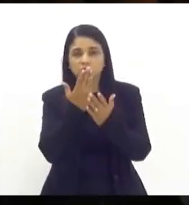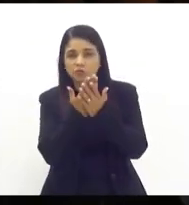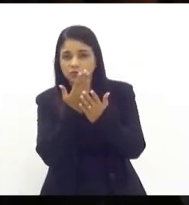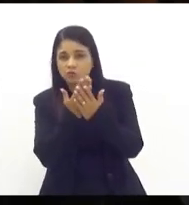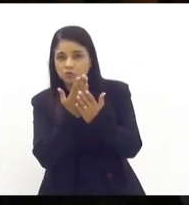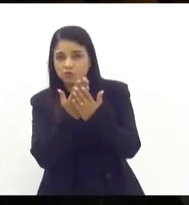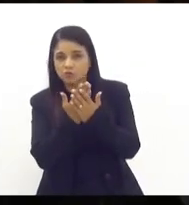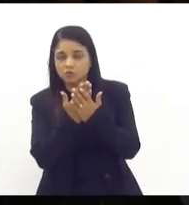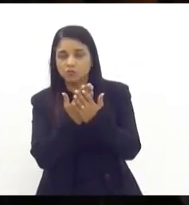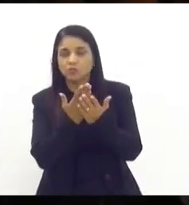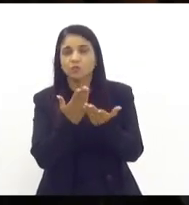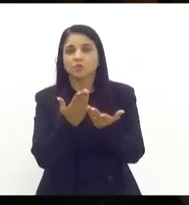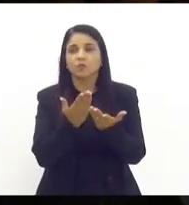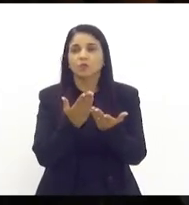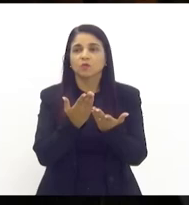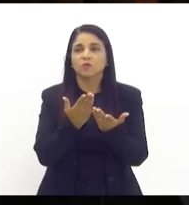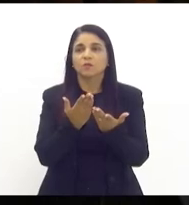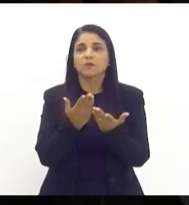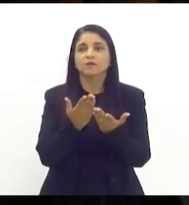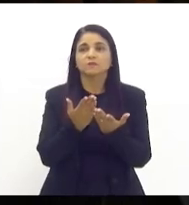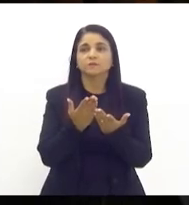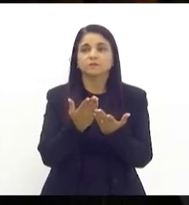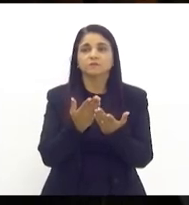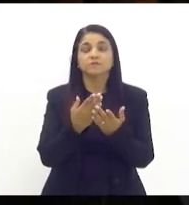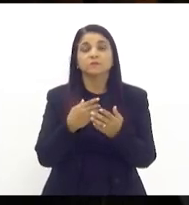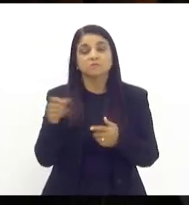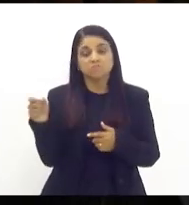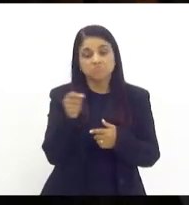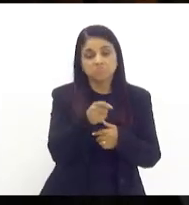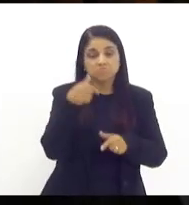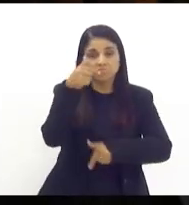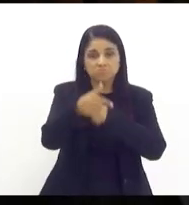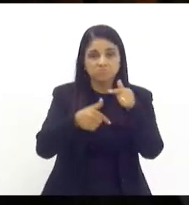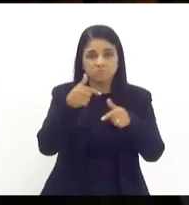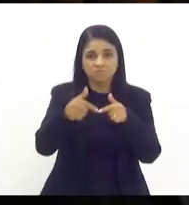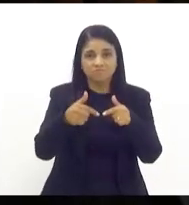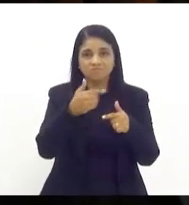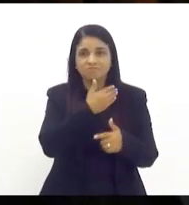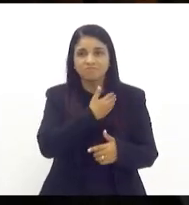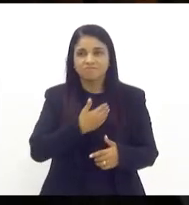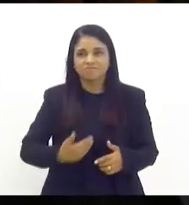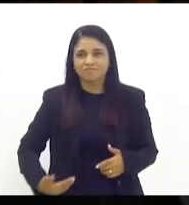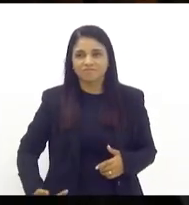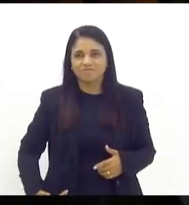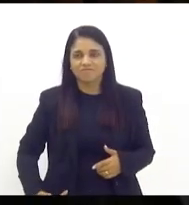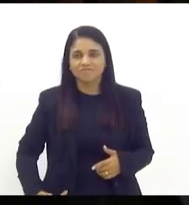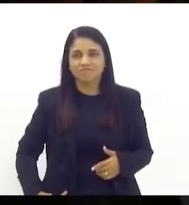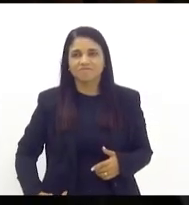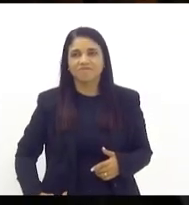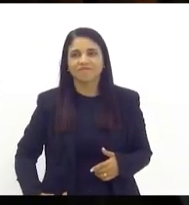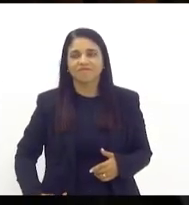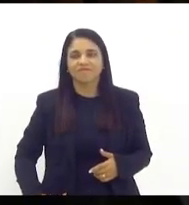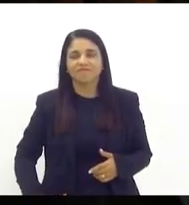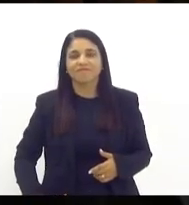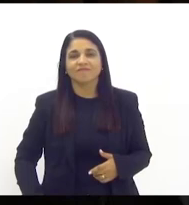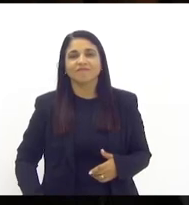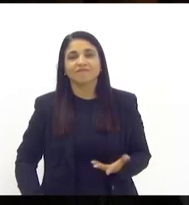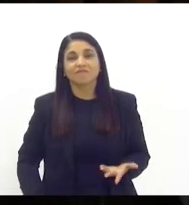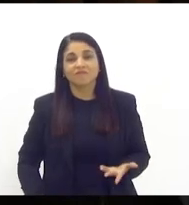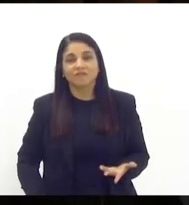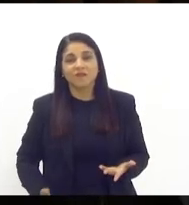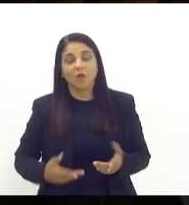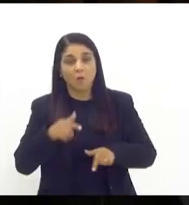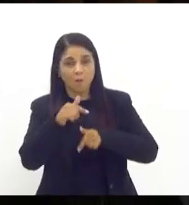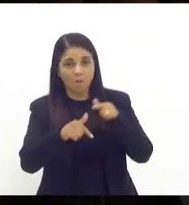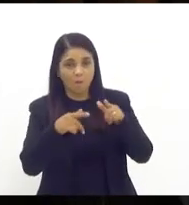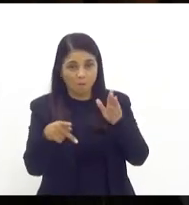custeadas pelo poder público prestem serviços públicos para o estado Esse